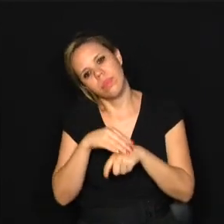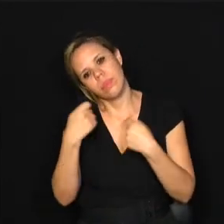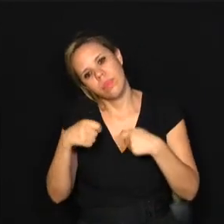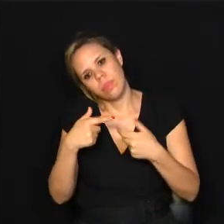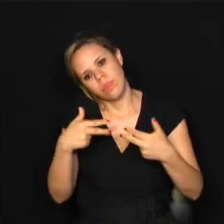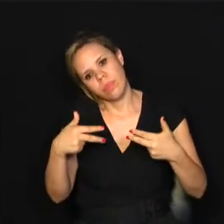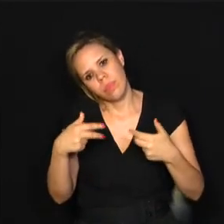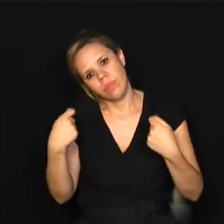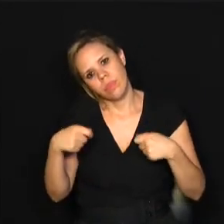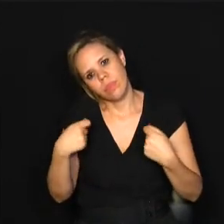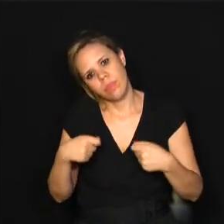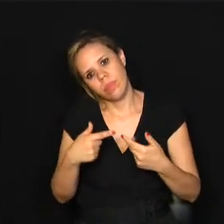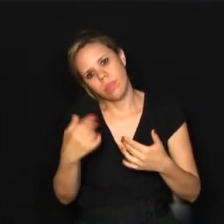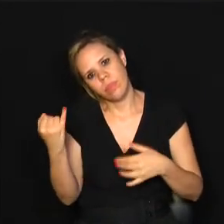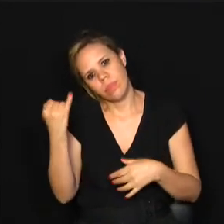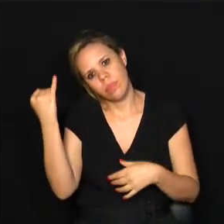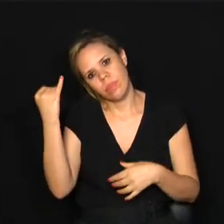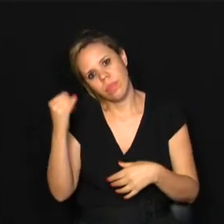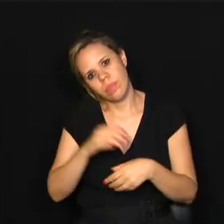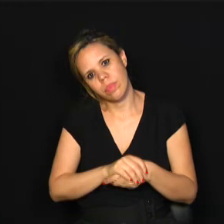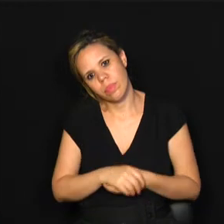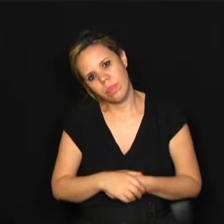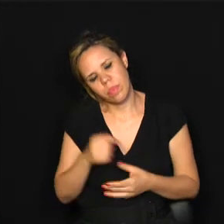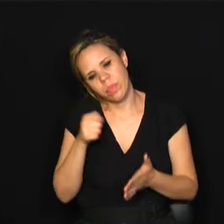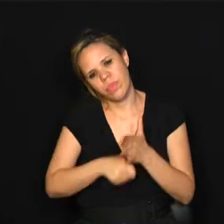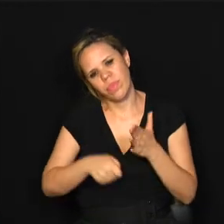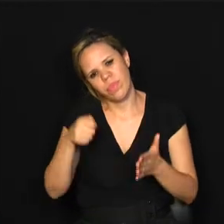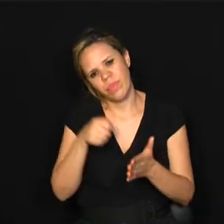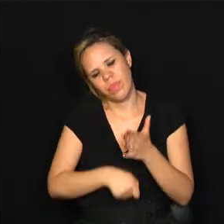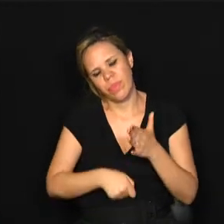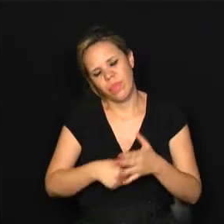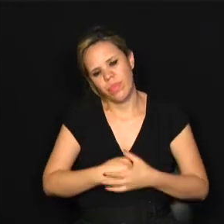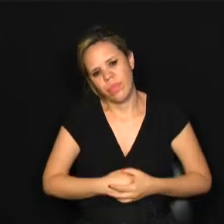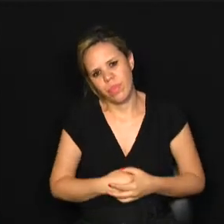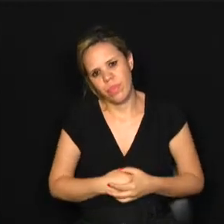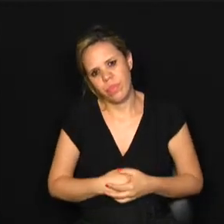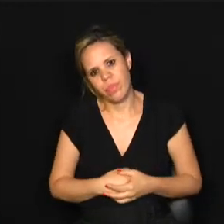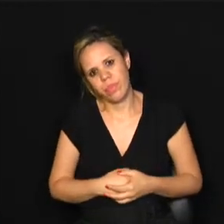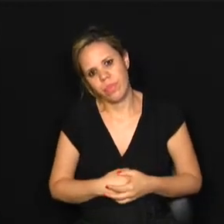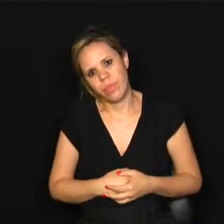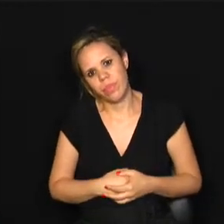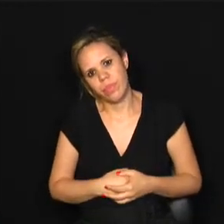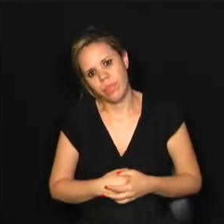que eu sei que tem demandas importantes de luta aí na região, no Campo